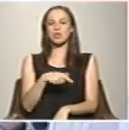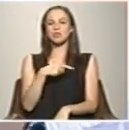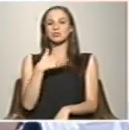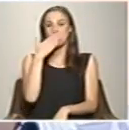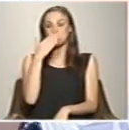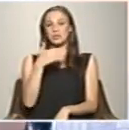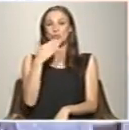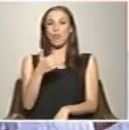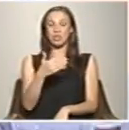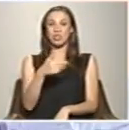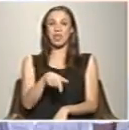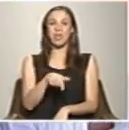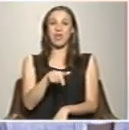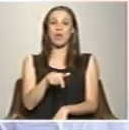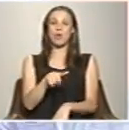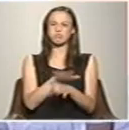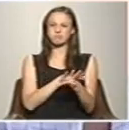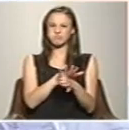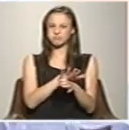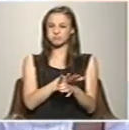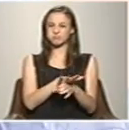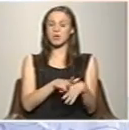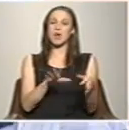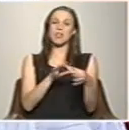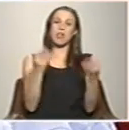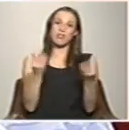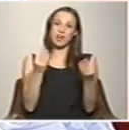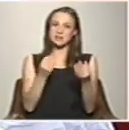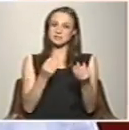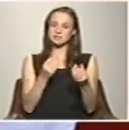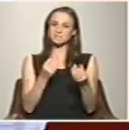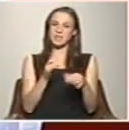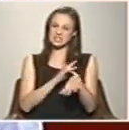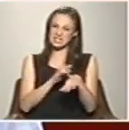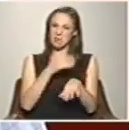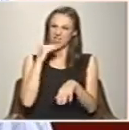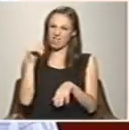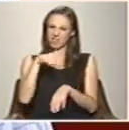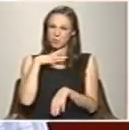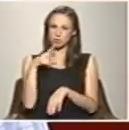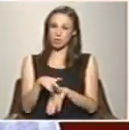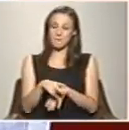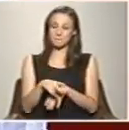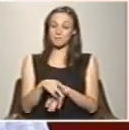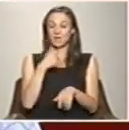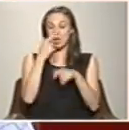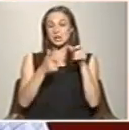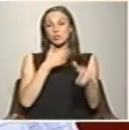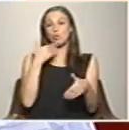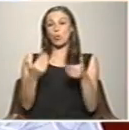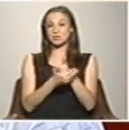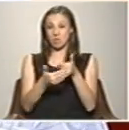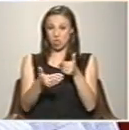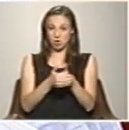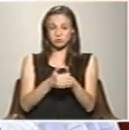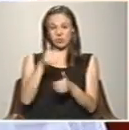é, de facto, o drama demográfico que em Portugal é especialmente sensível. E depois das pessoas idosas, de ter idade